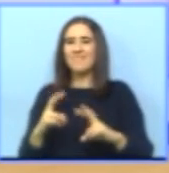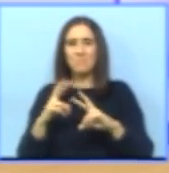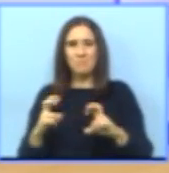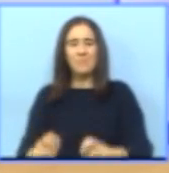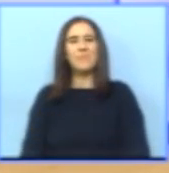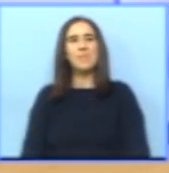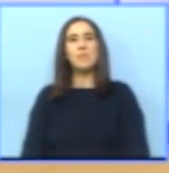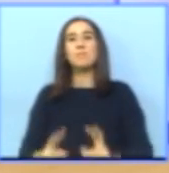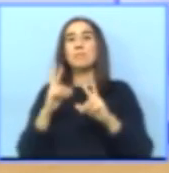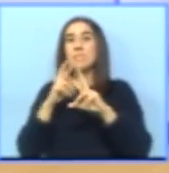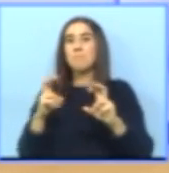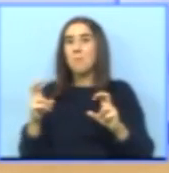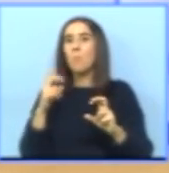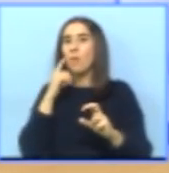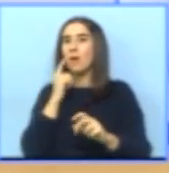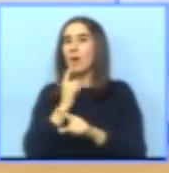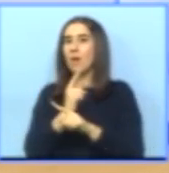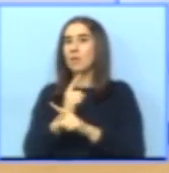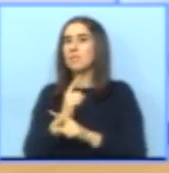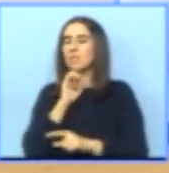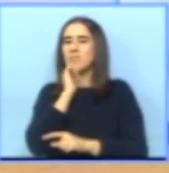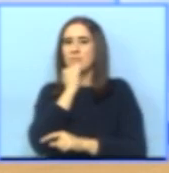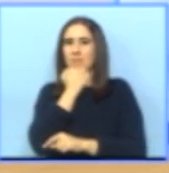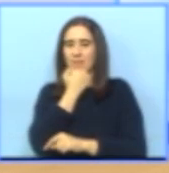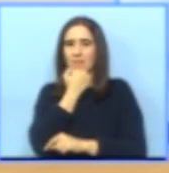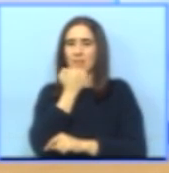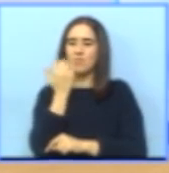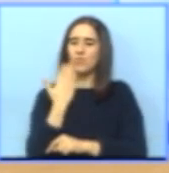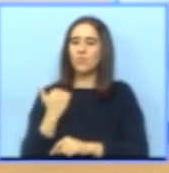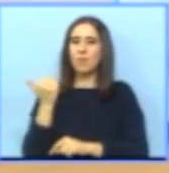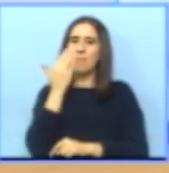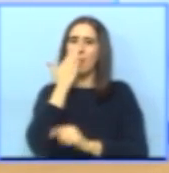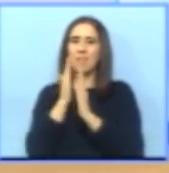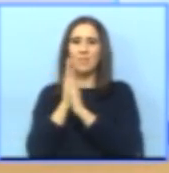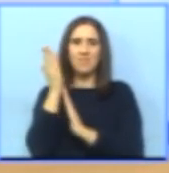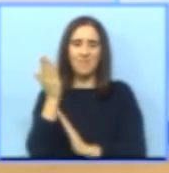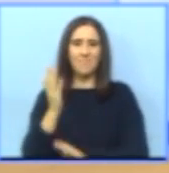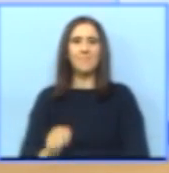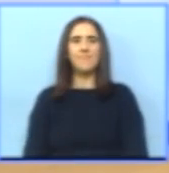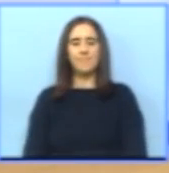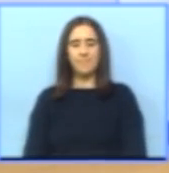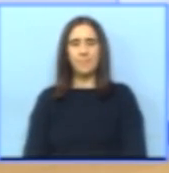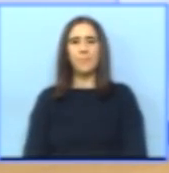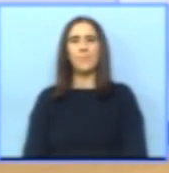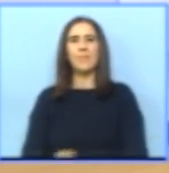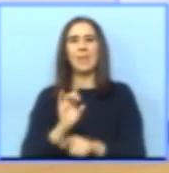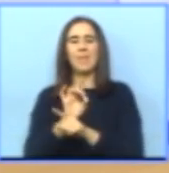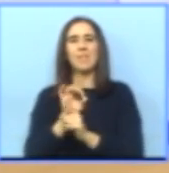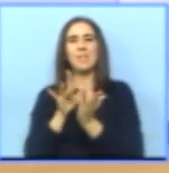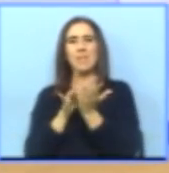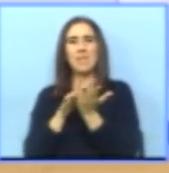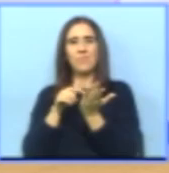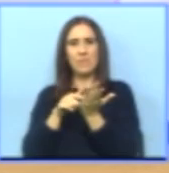descobrir, suponho eu, fala dessa chamada secreta que Deus faz. Neste